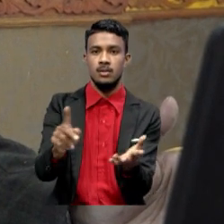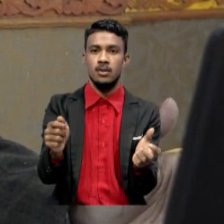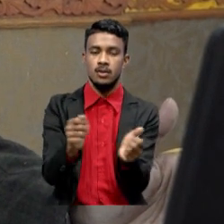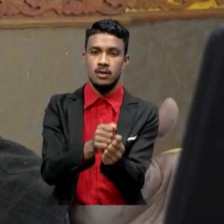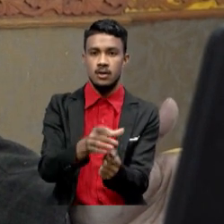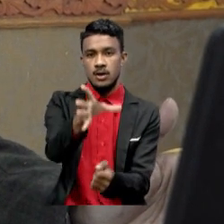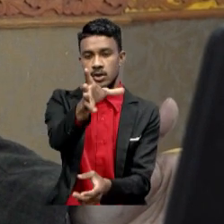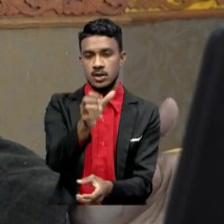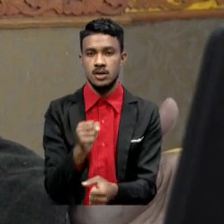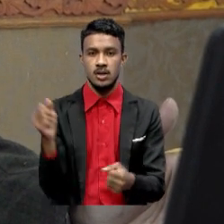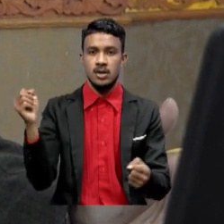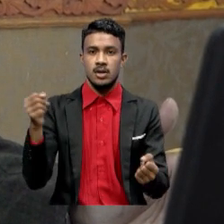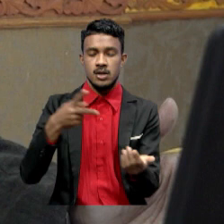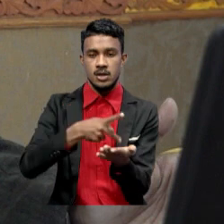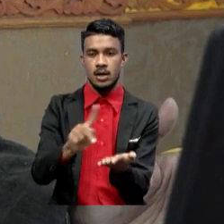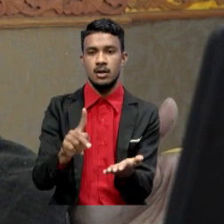muito